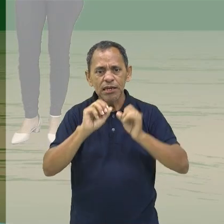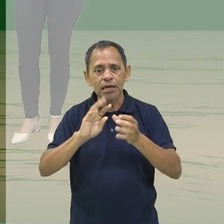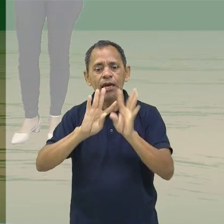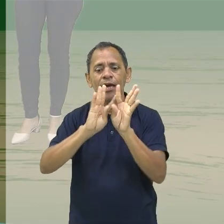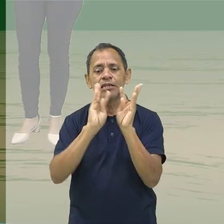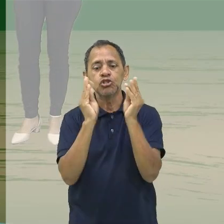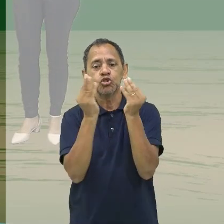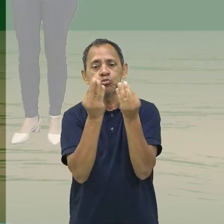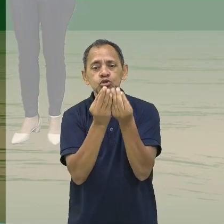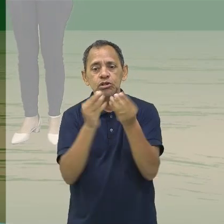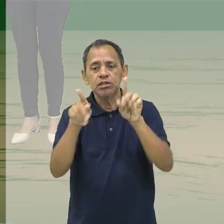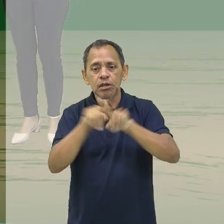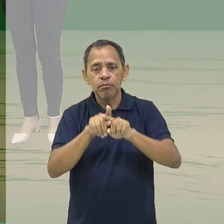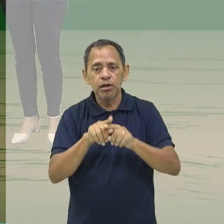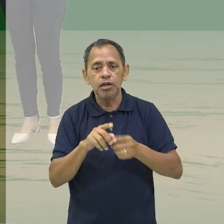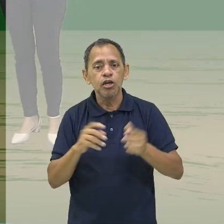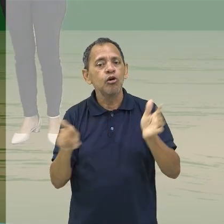substância